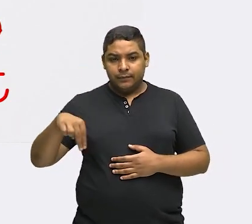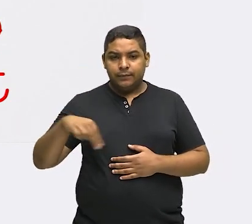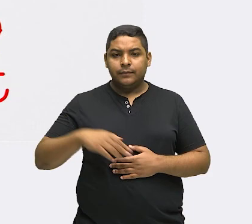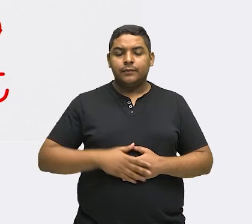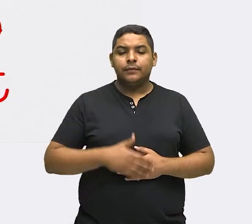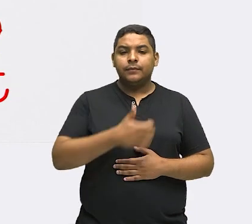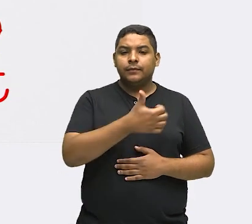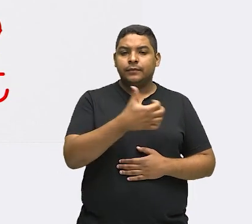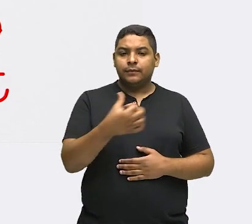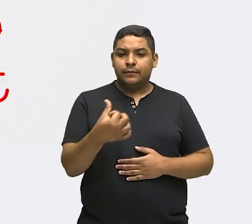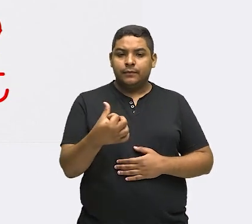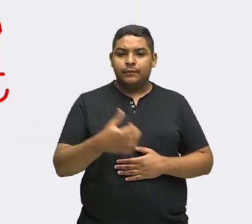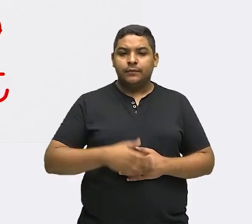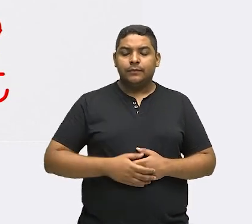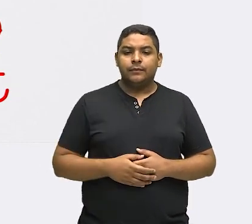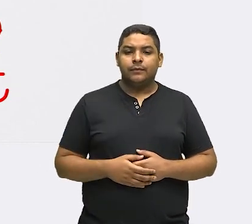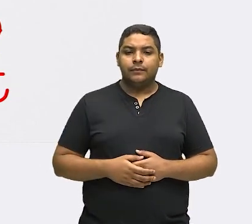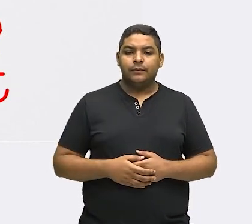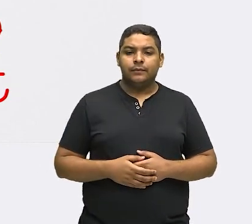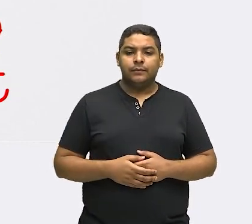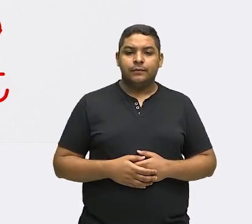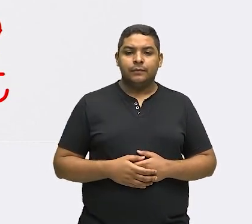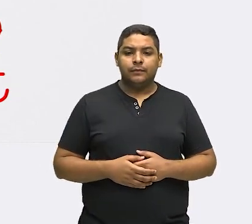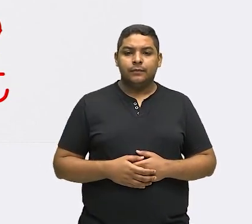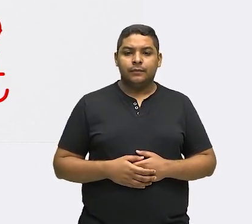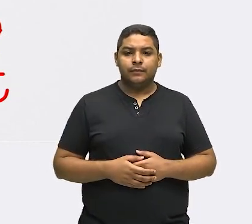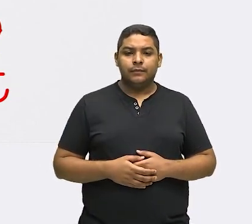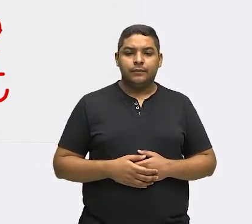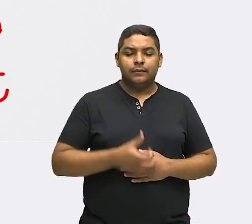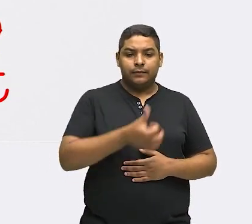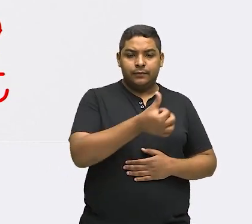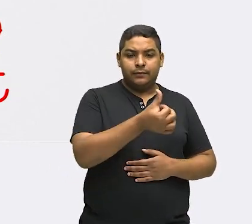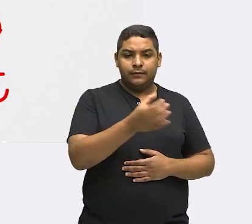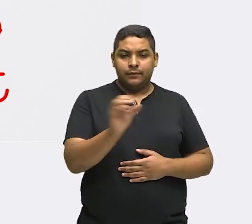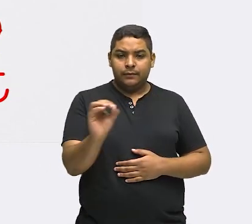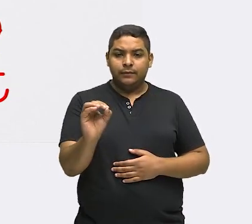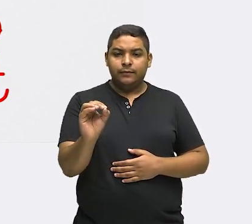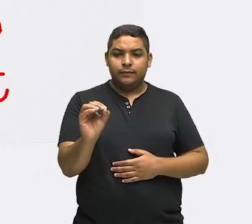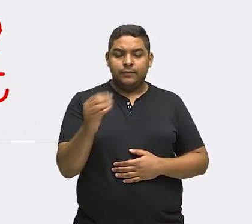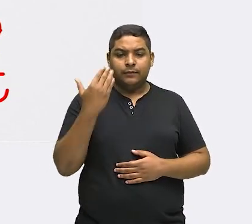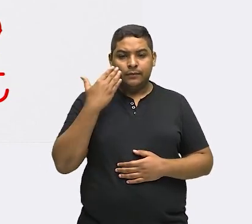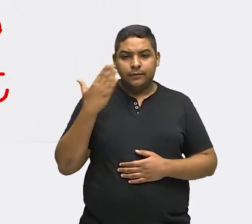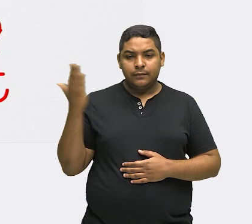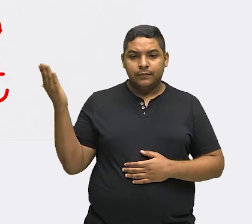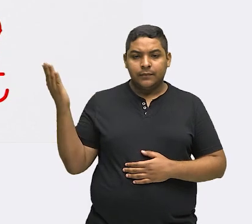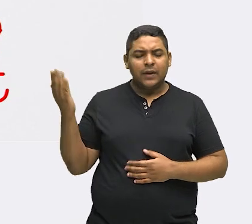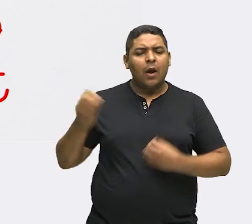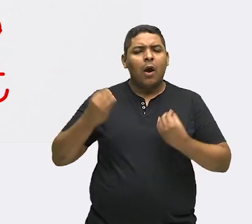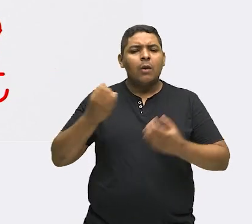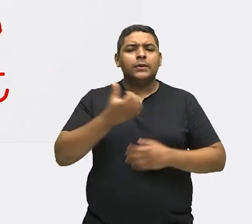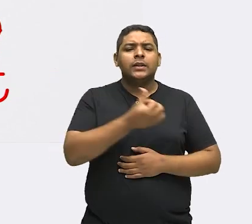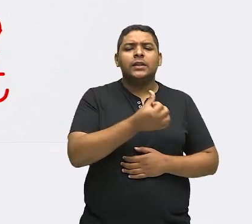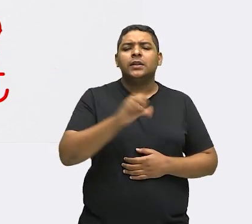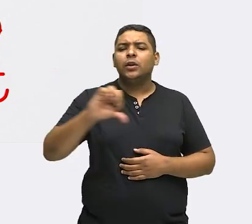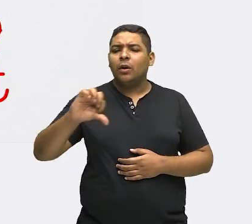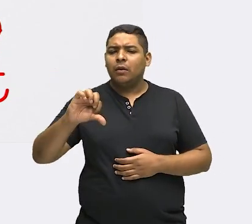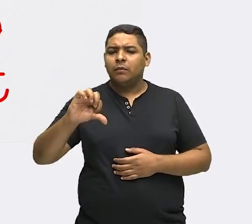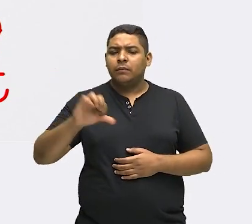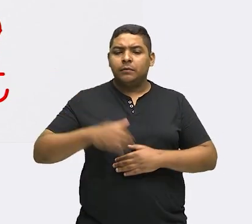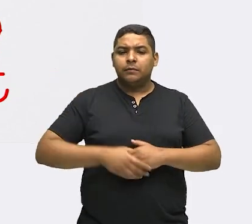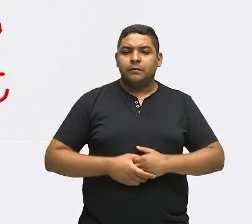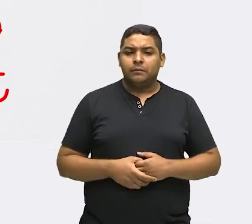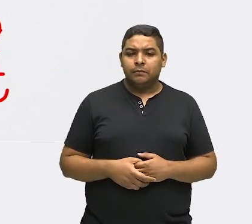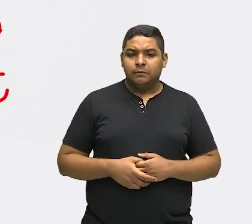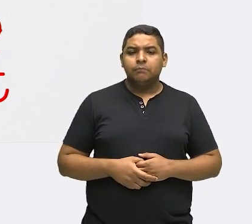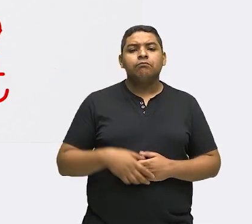é? 60, ó, 60, se eu quiser falar 69, 69, como eu tenho